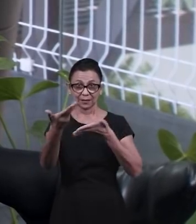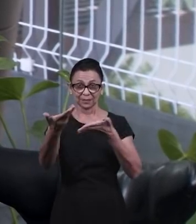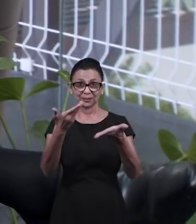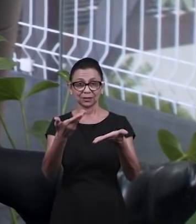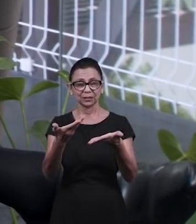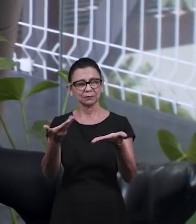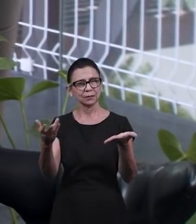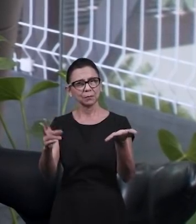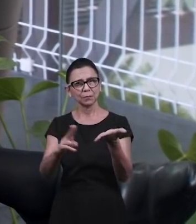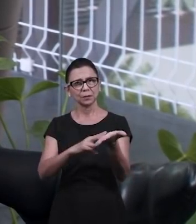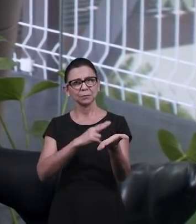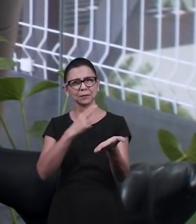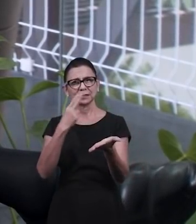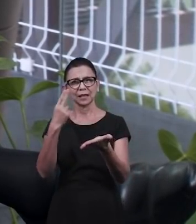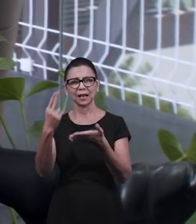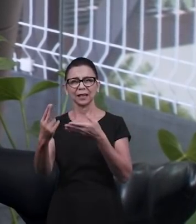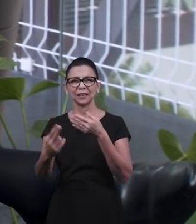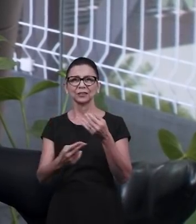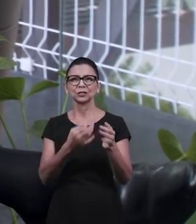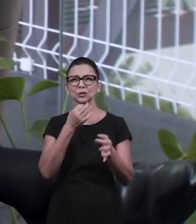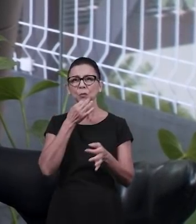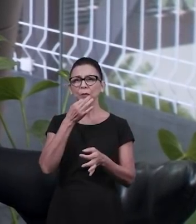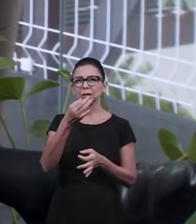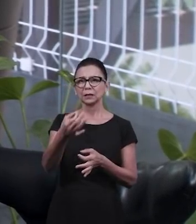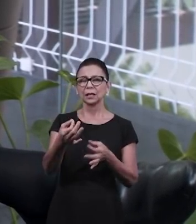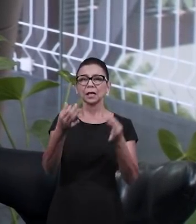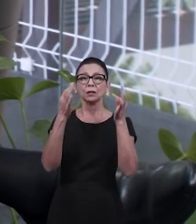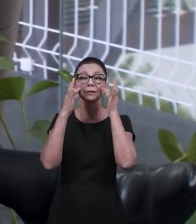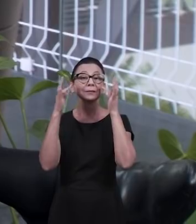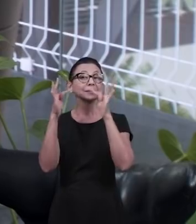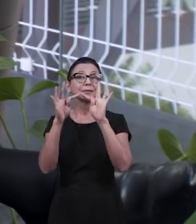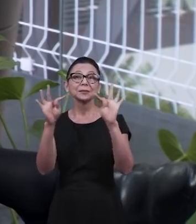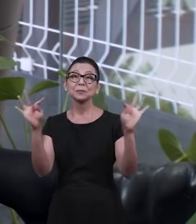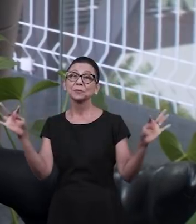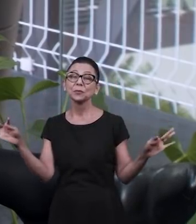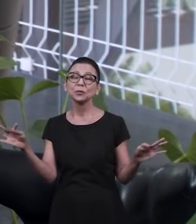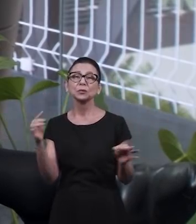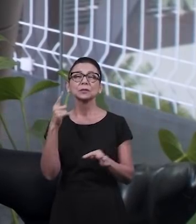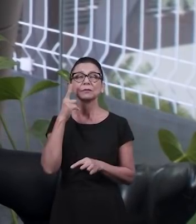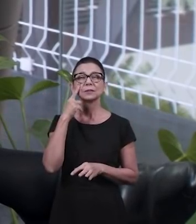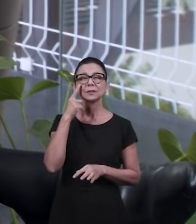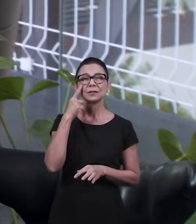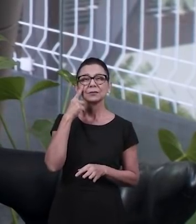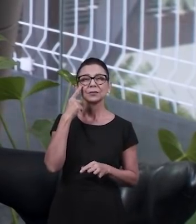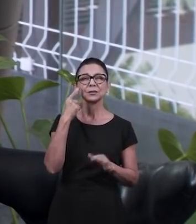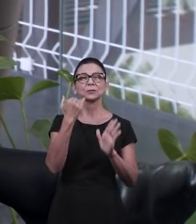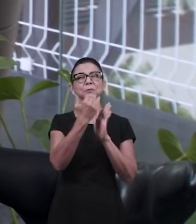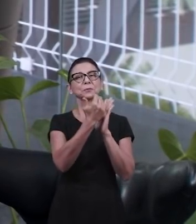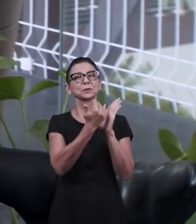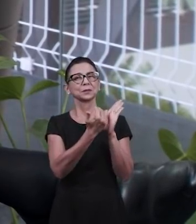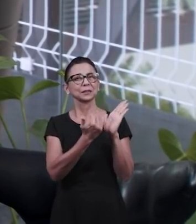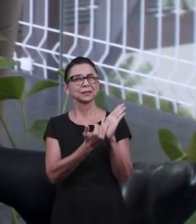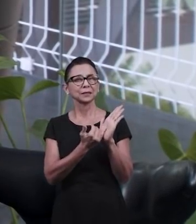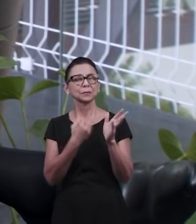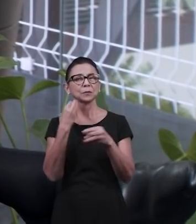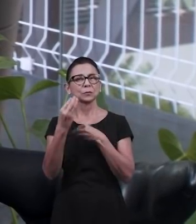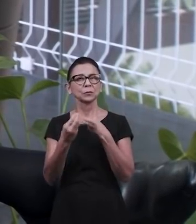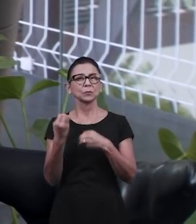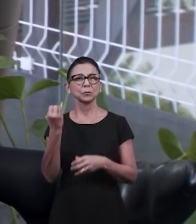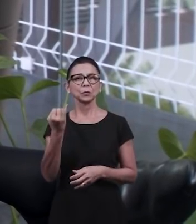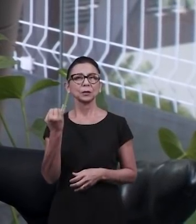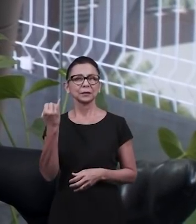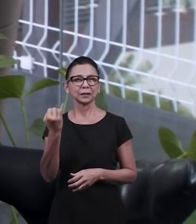uma mensagem nos falando do seu testemunho com aquilo que você ouviu nesse programa, falando também sobre a importância em sua